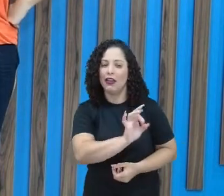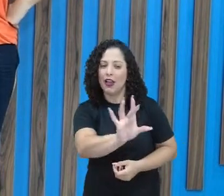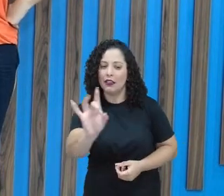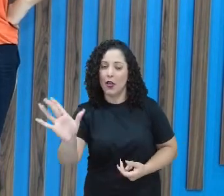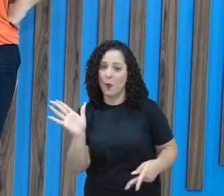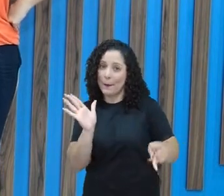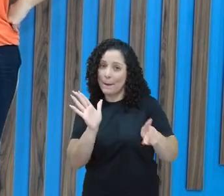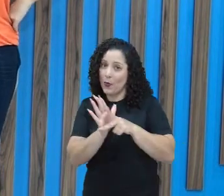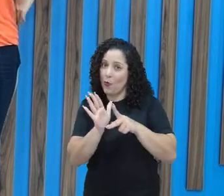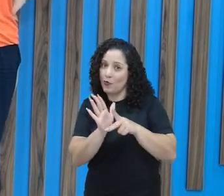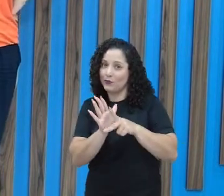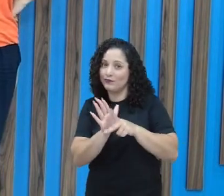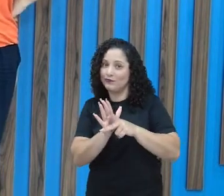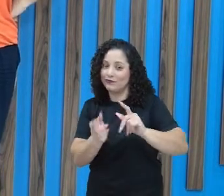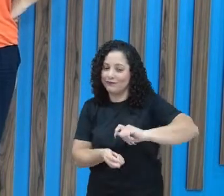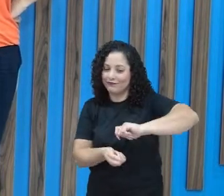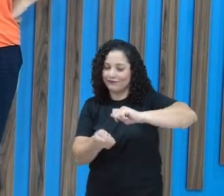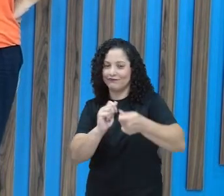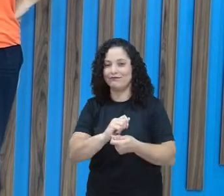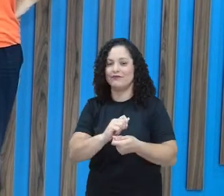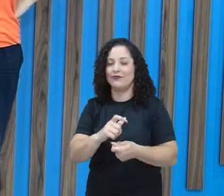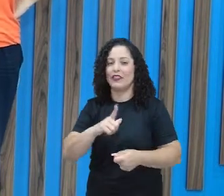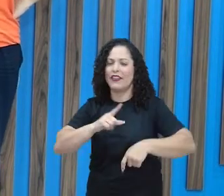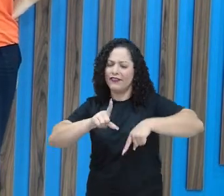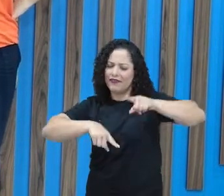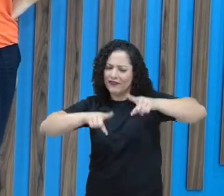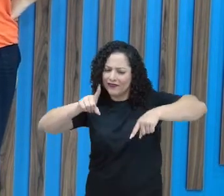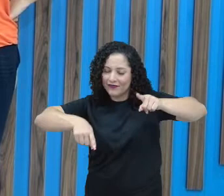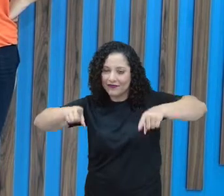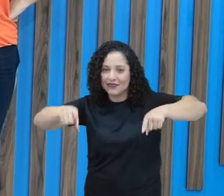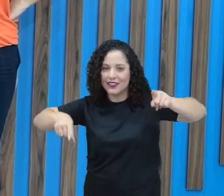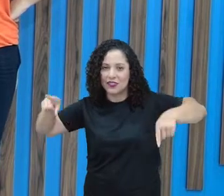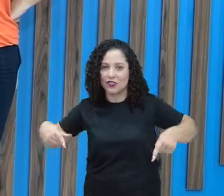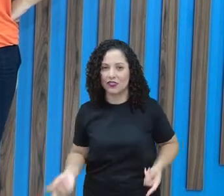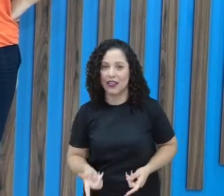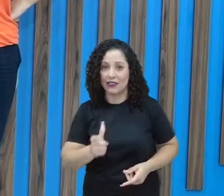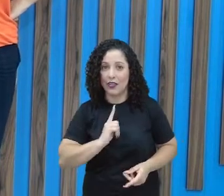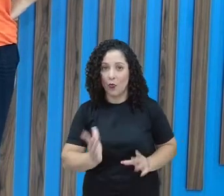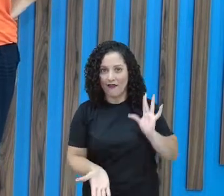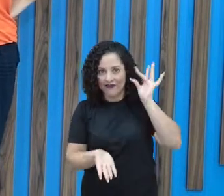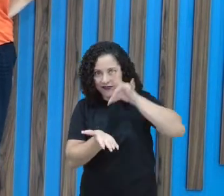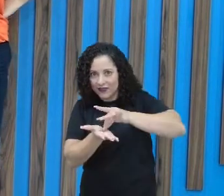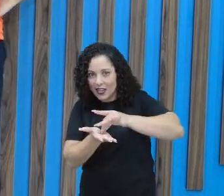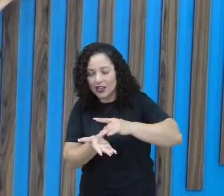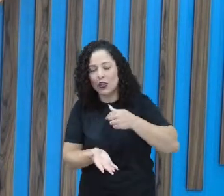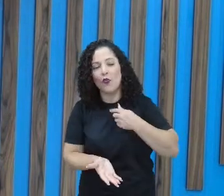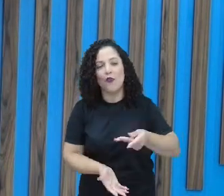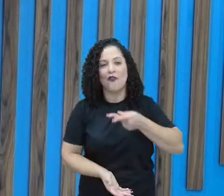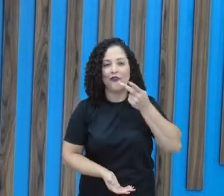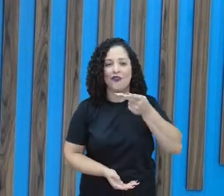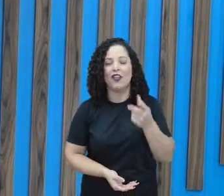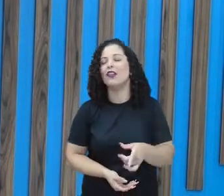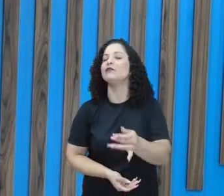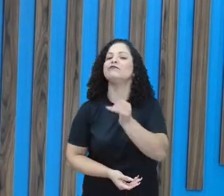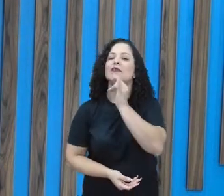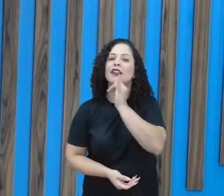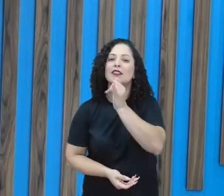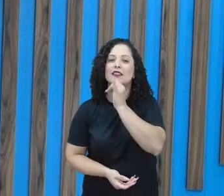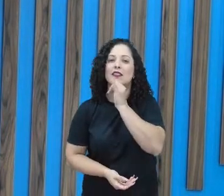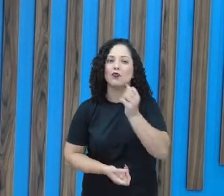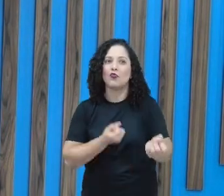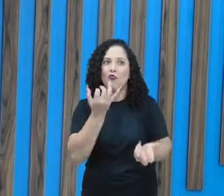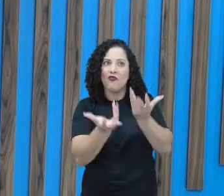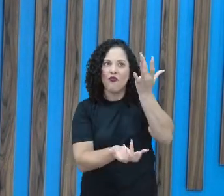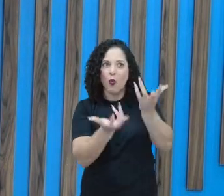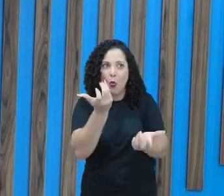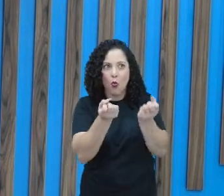história. É como eu sempre digo, há várias verdades aqui. Se a gente Isso. tiver um fato, eu sempre uso um exemplo do incêndio, mas eu vou